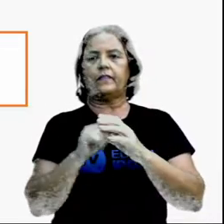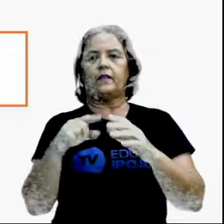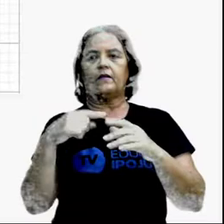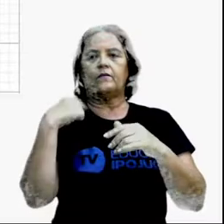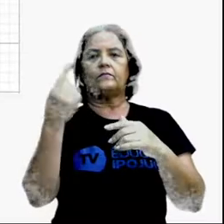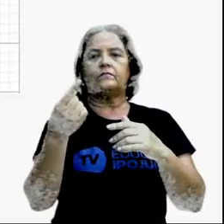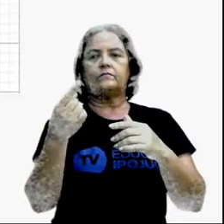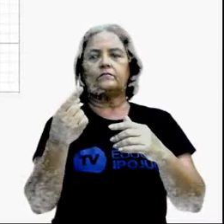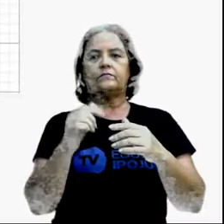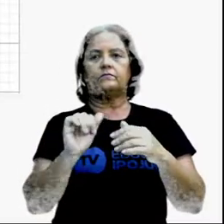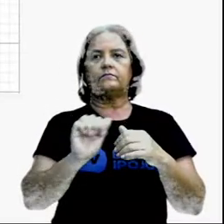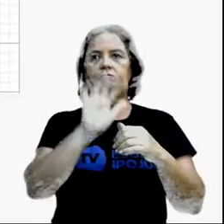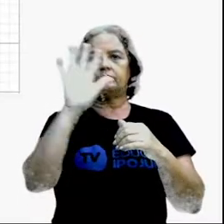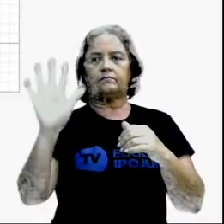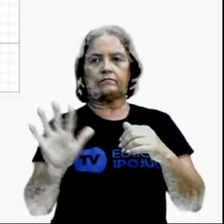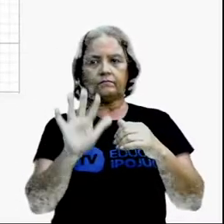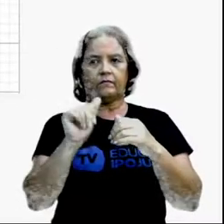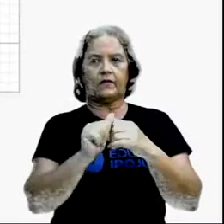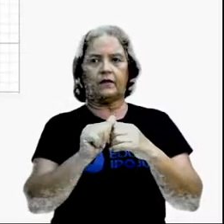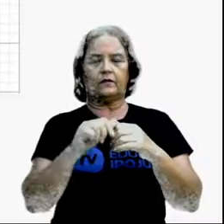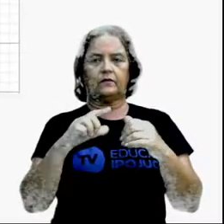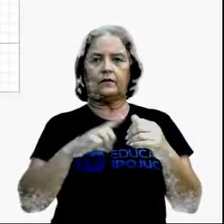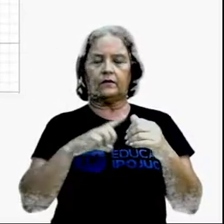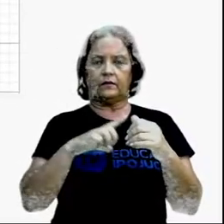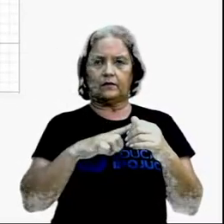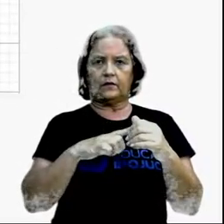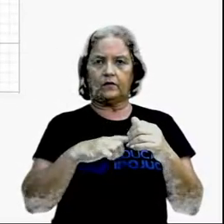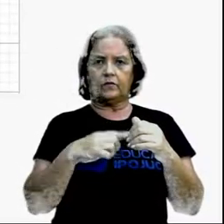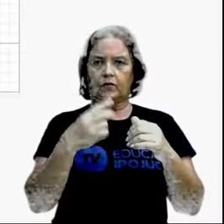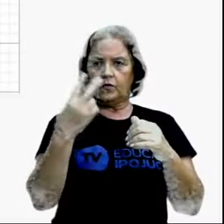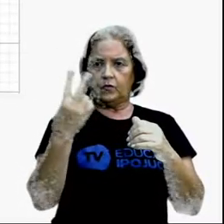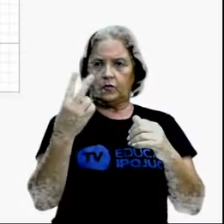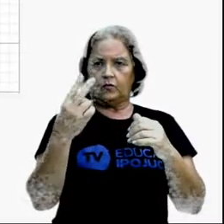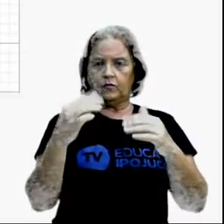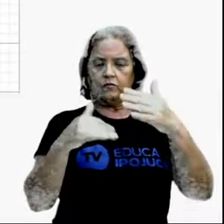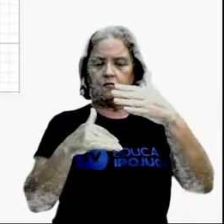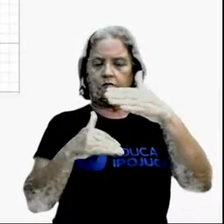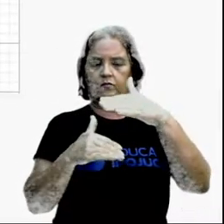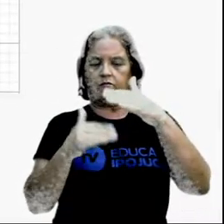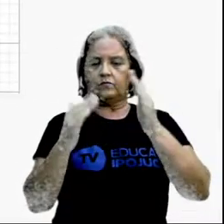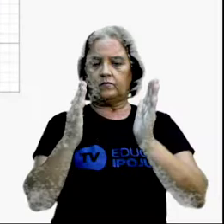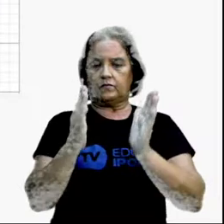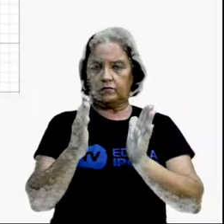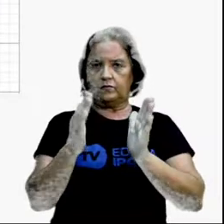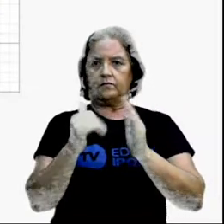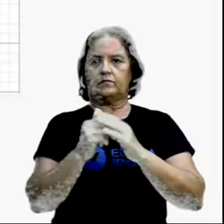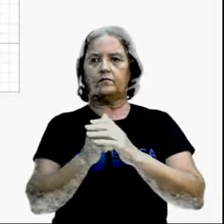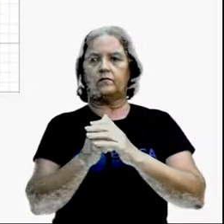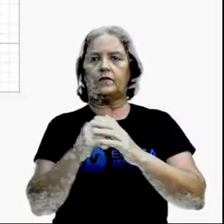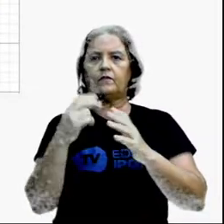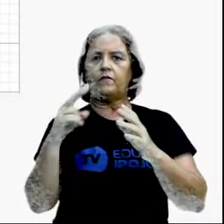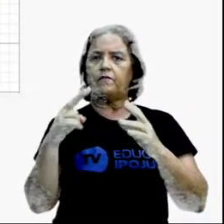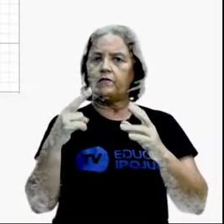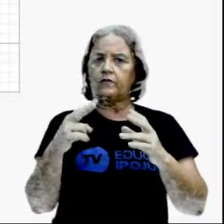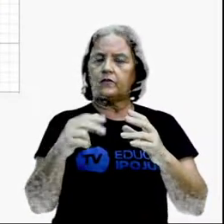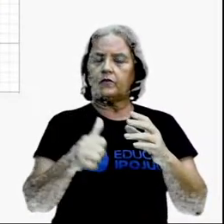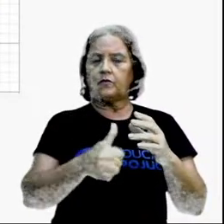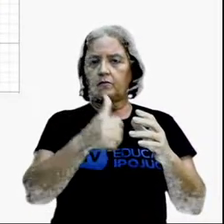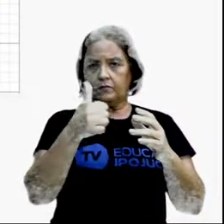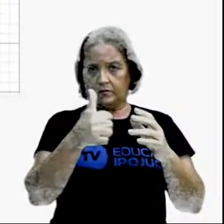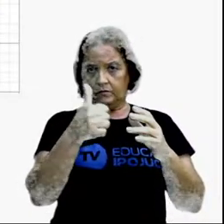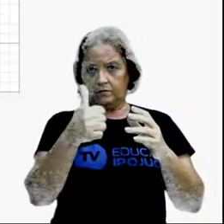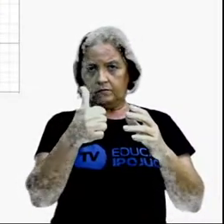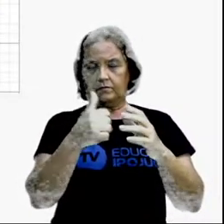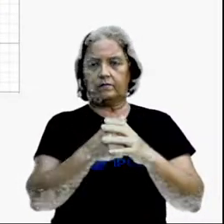imagens. Aqui temos dois quadrados. Note que o quadrado 1, ele